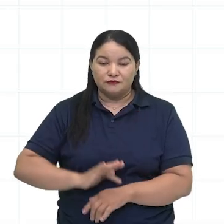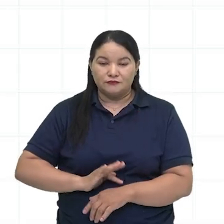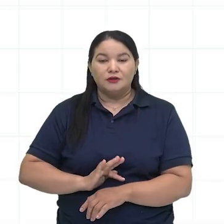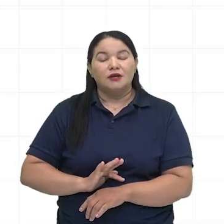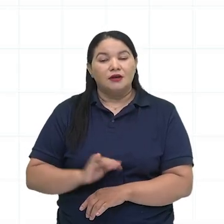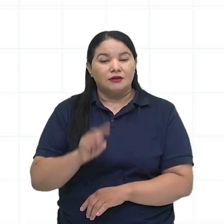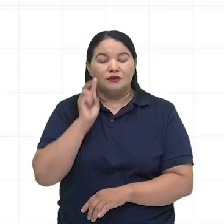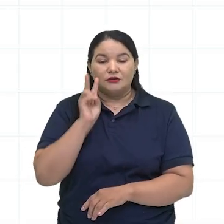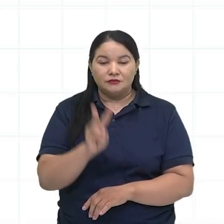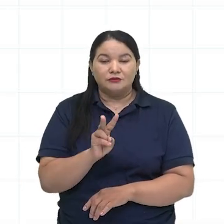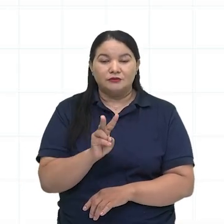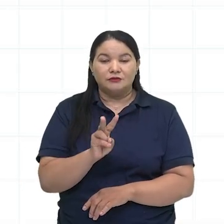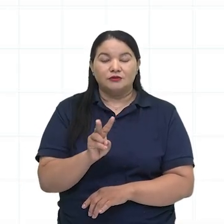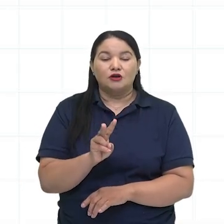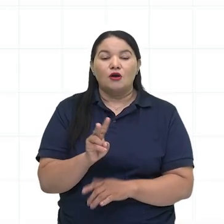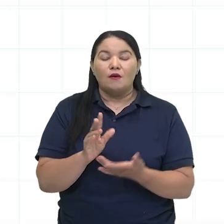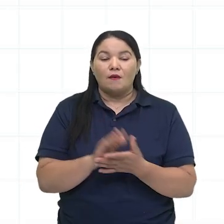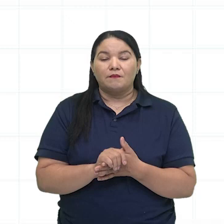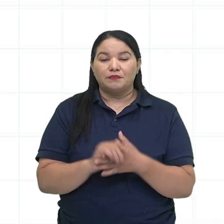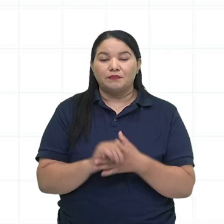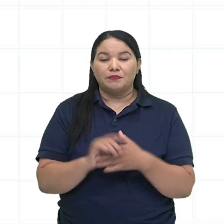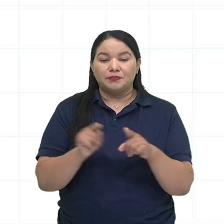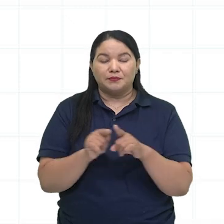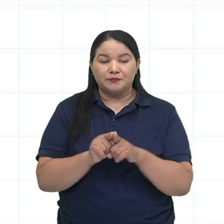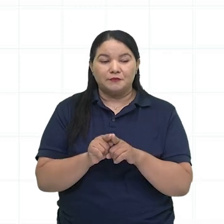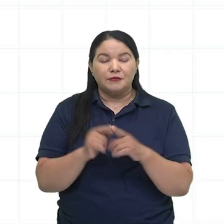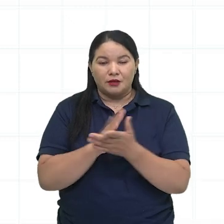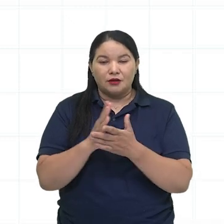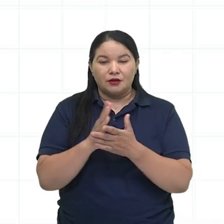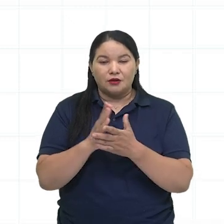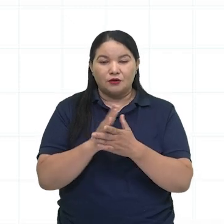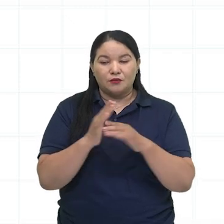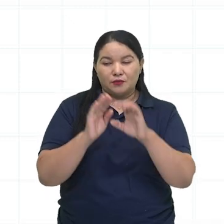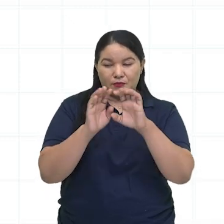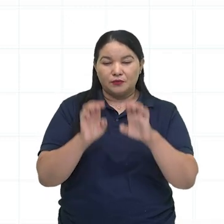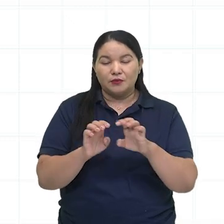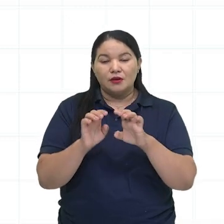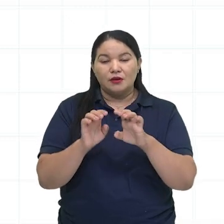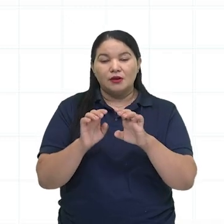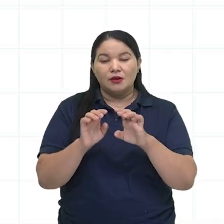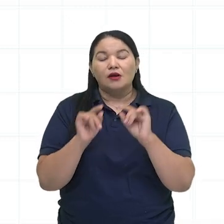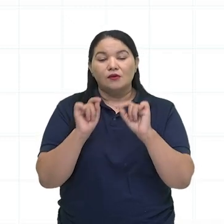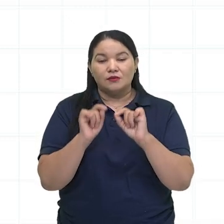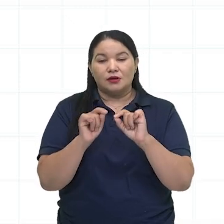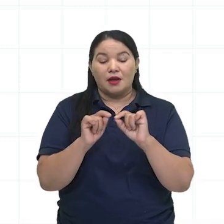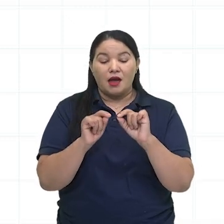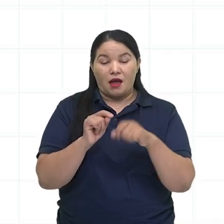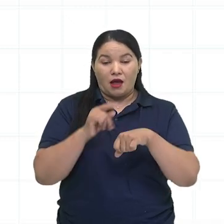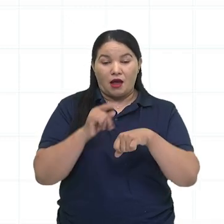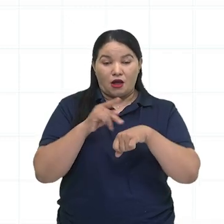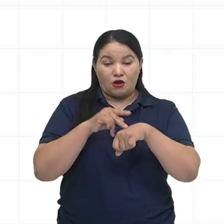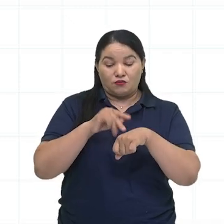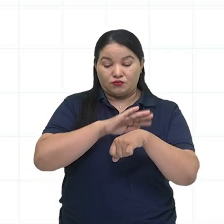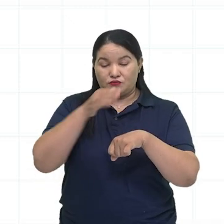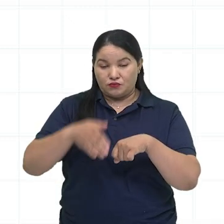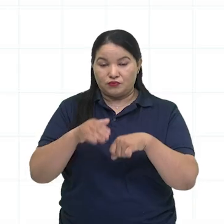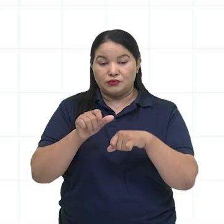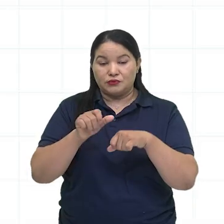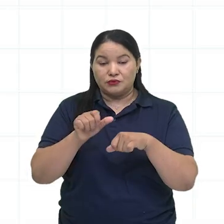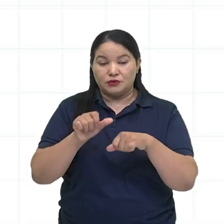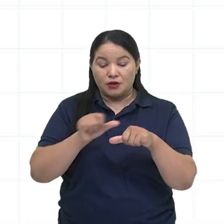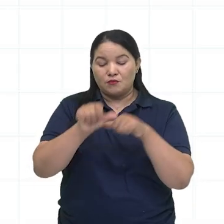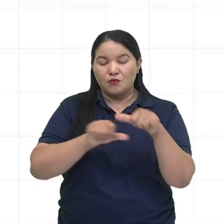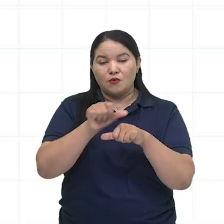várias estruturas mostrando ali várias camadas de sedimentos. A gente observa pela